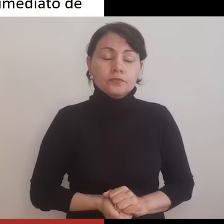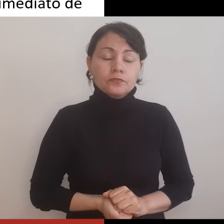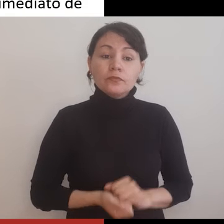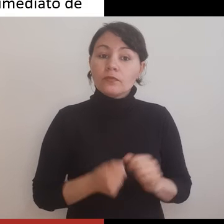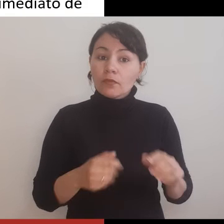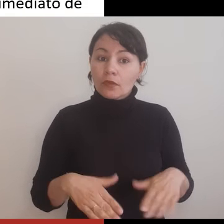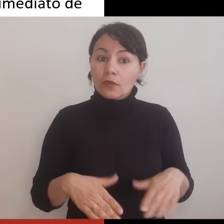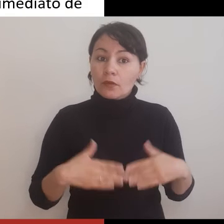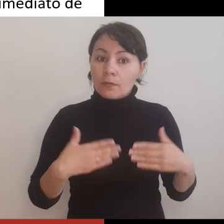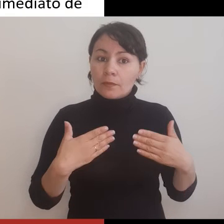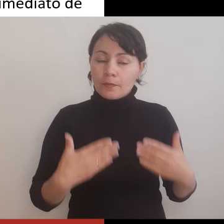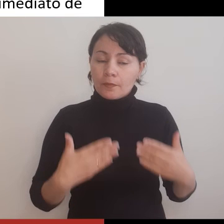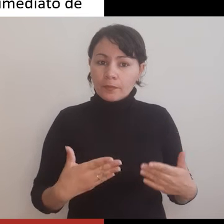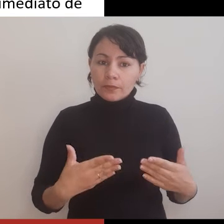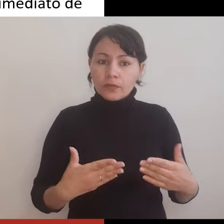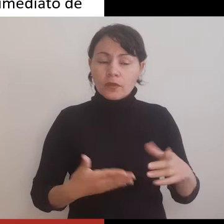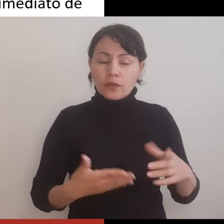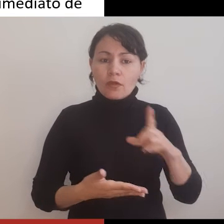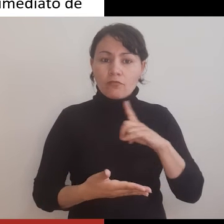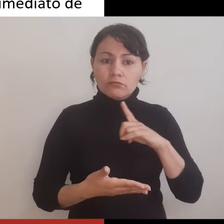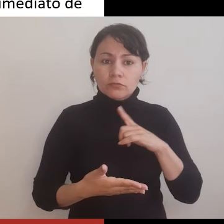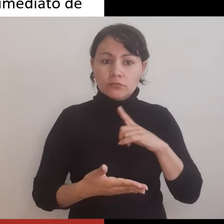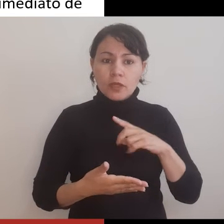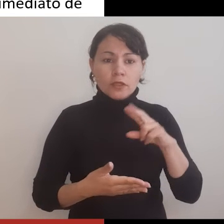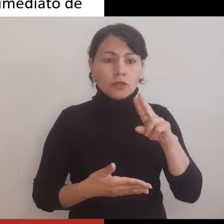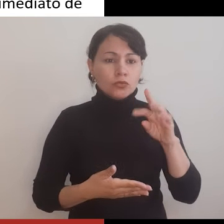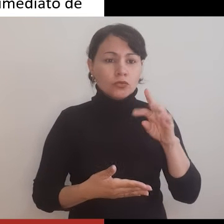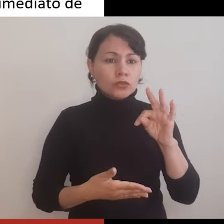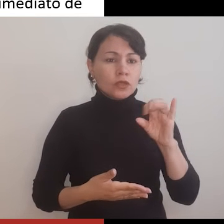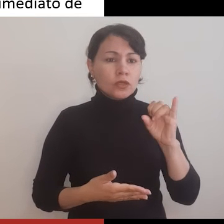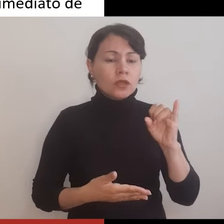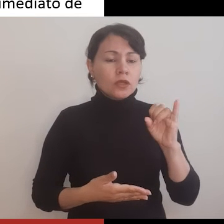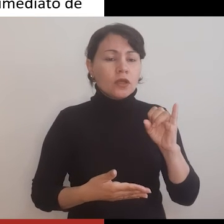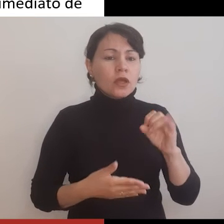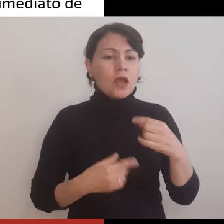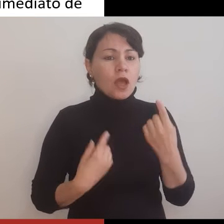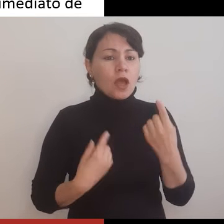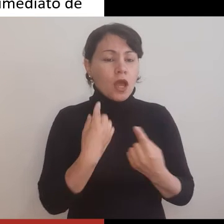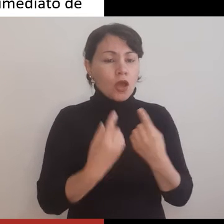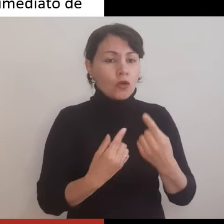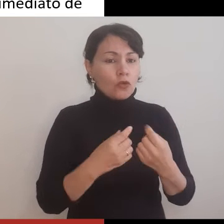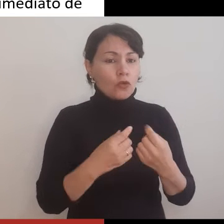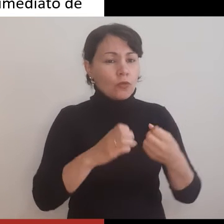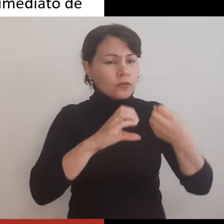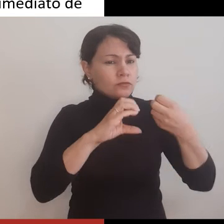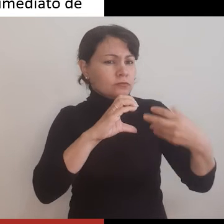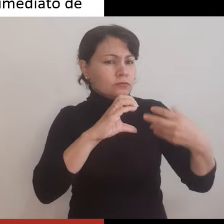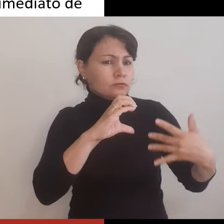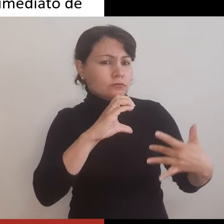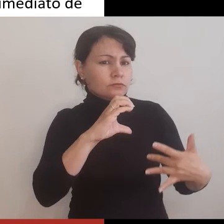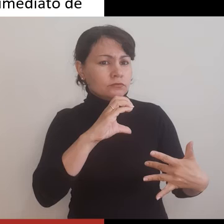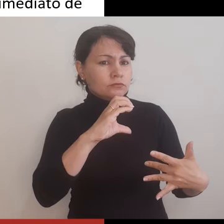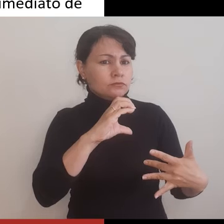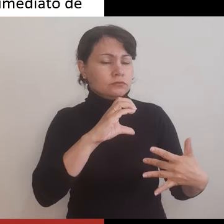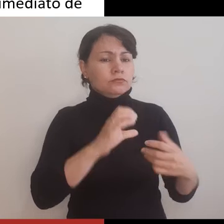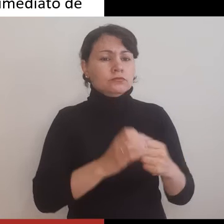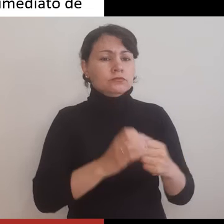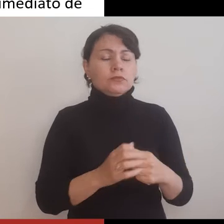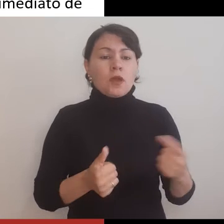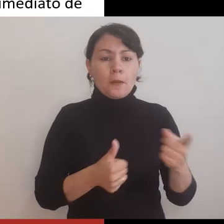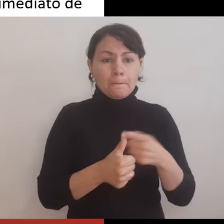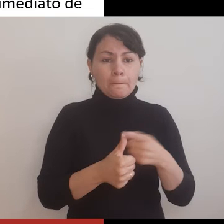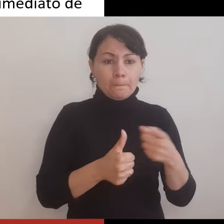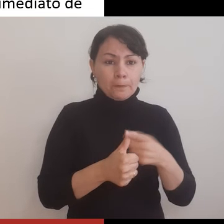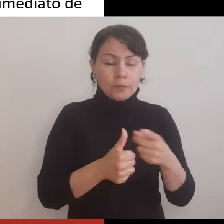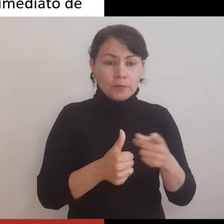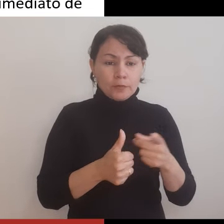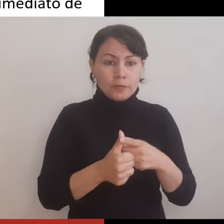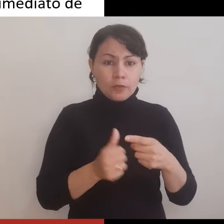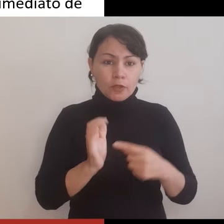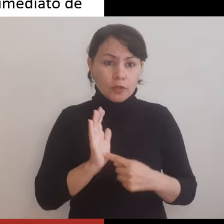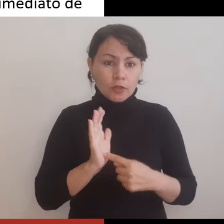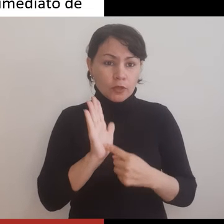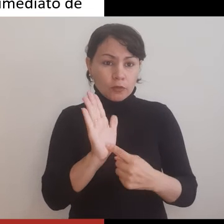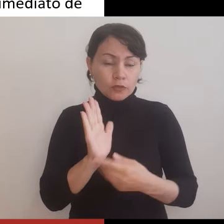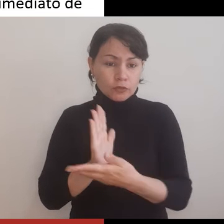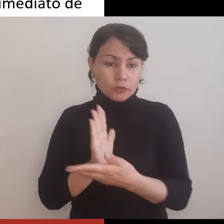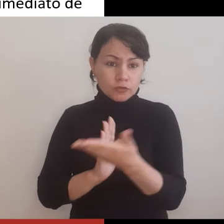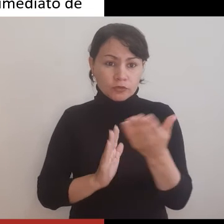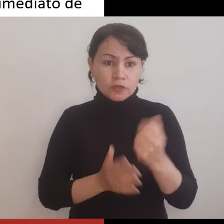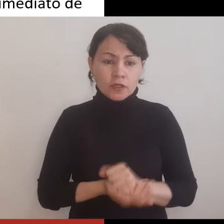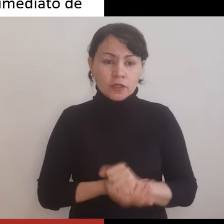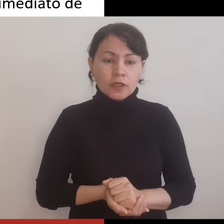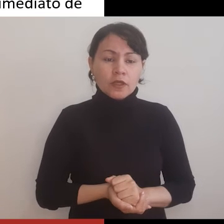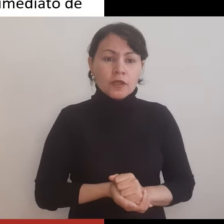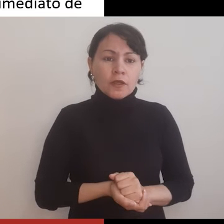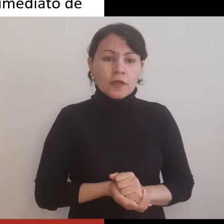Além disso, as UTIs elas podem receber algumas classificações, né? A primeira delas que eu trago aqui para vocês é